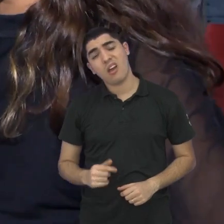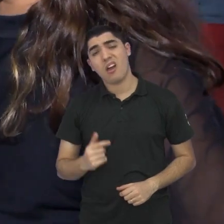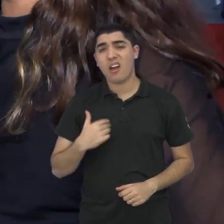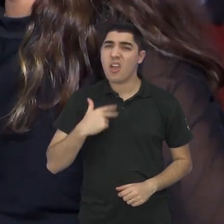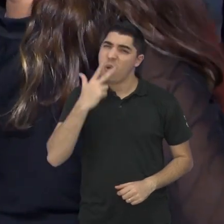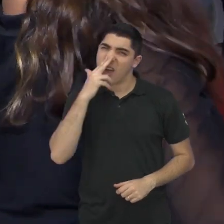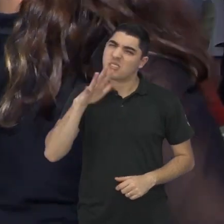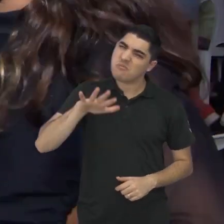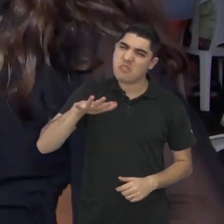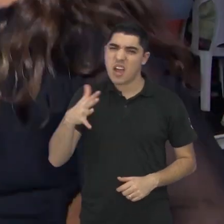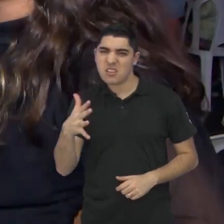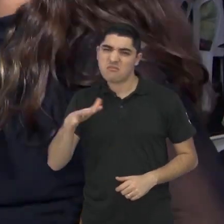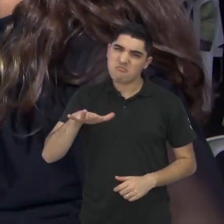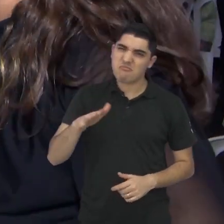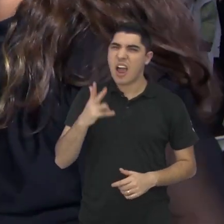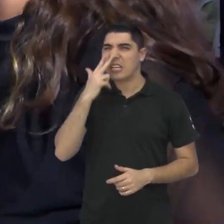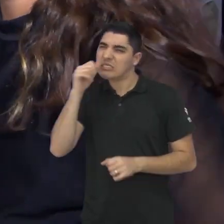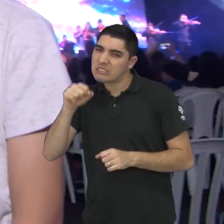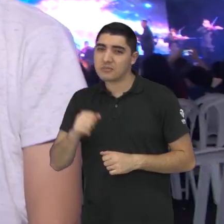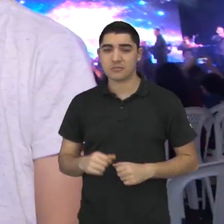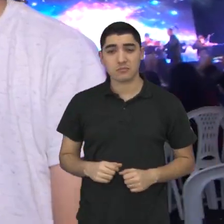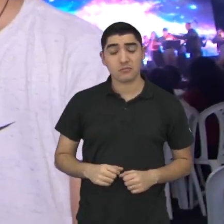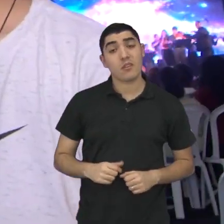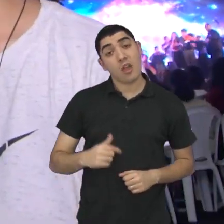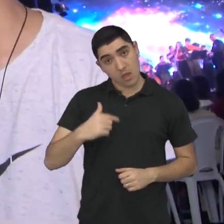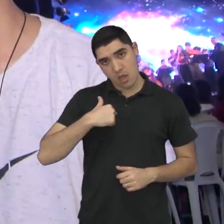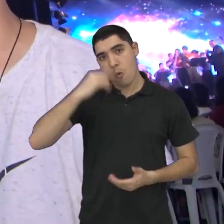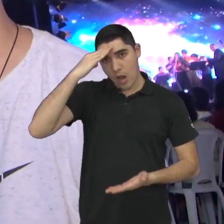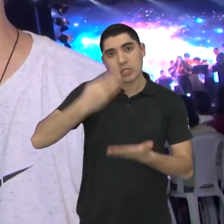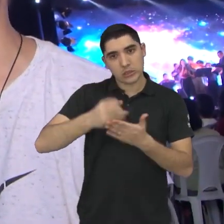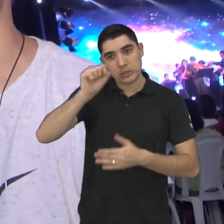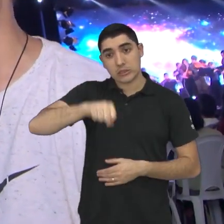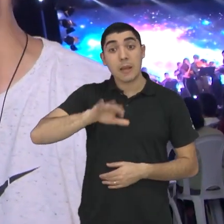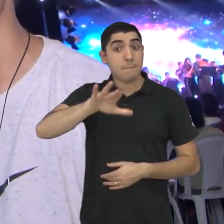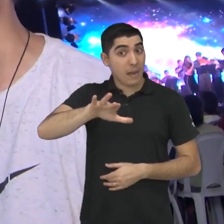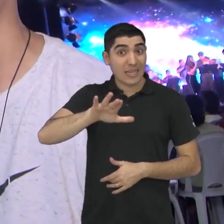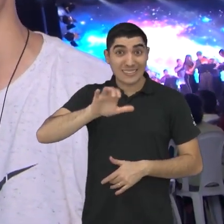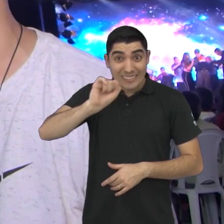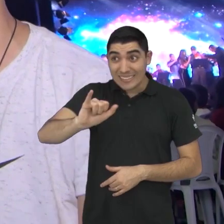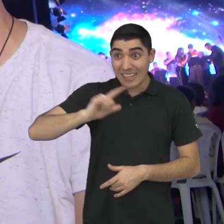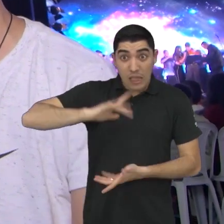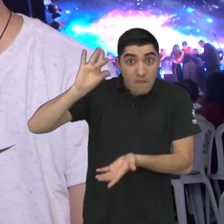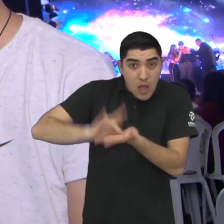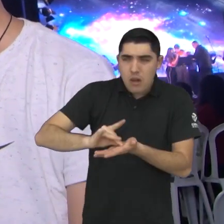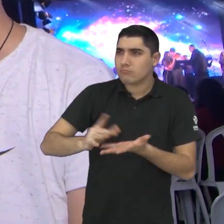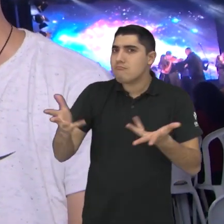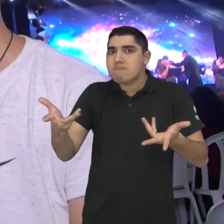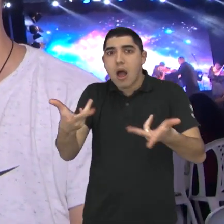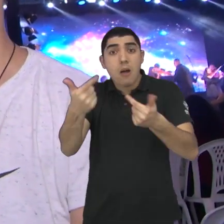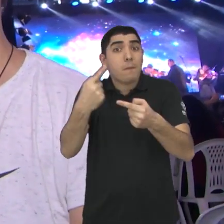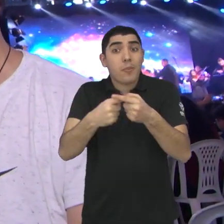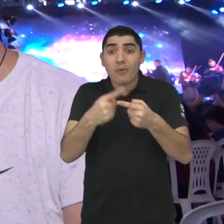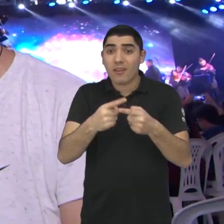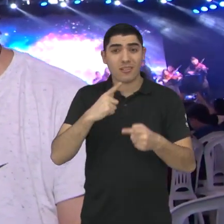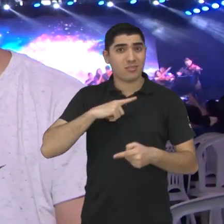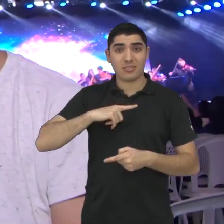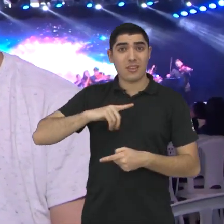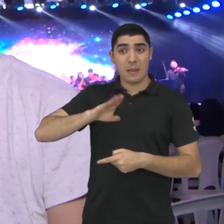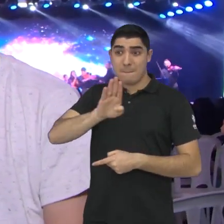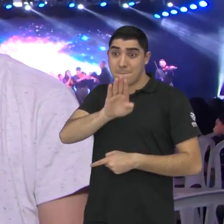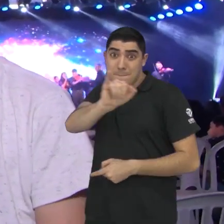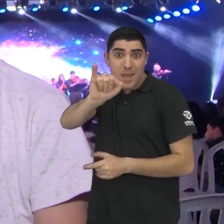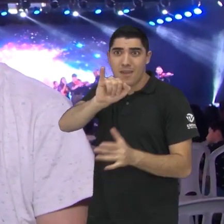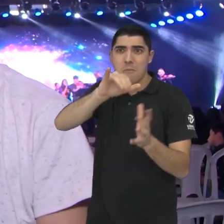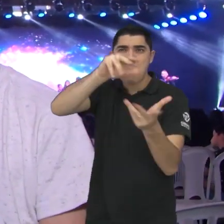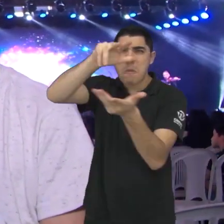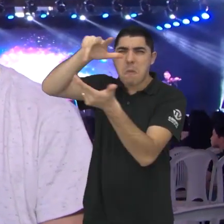ou menos. Eu acho que existe. Eu acredito, mas se tiver é muito incrível. E existem bilhões de